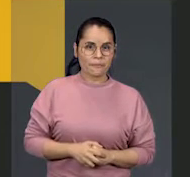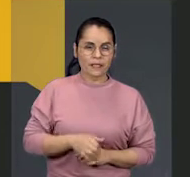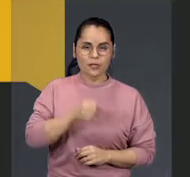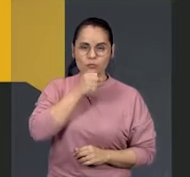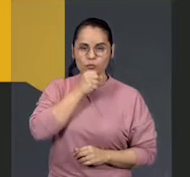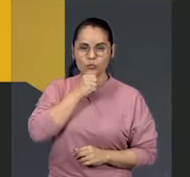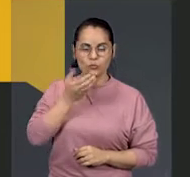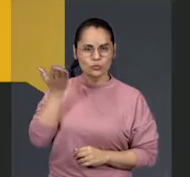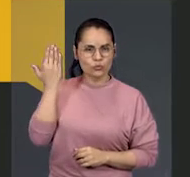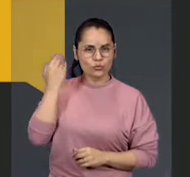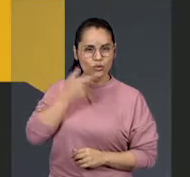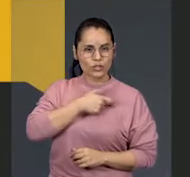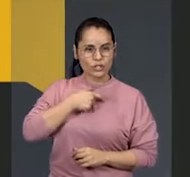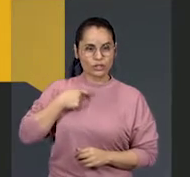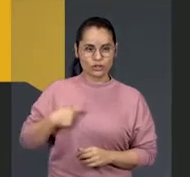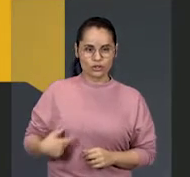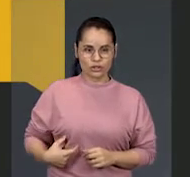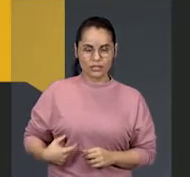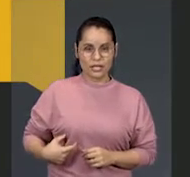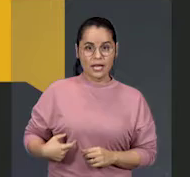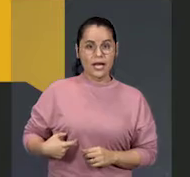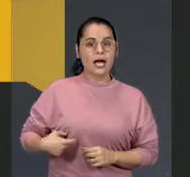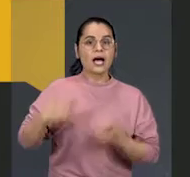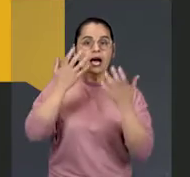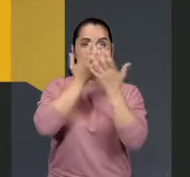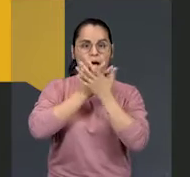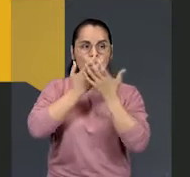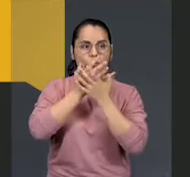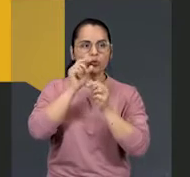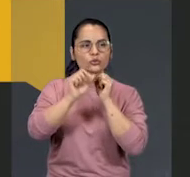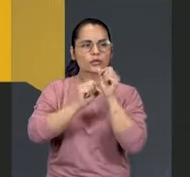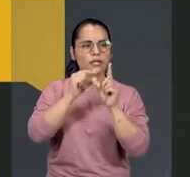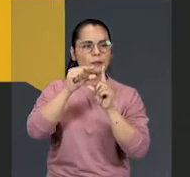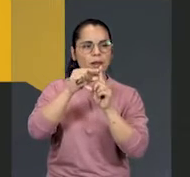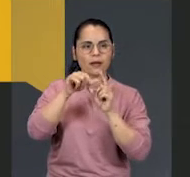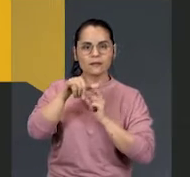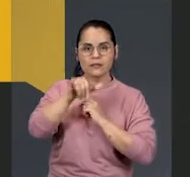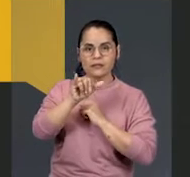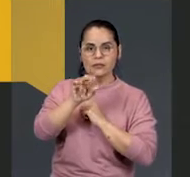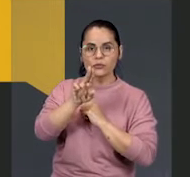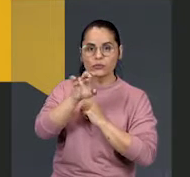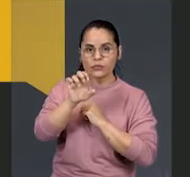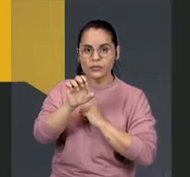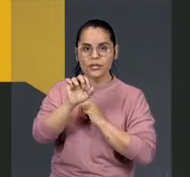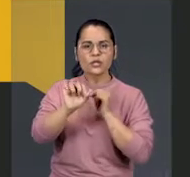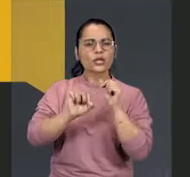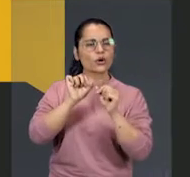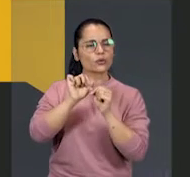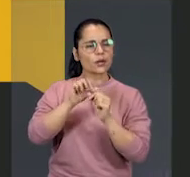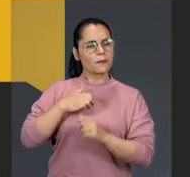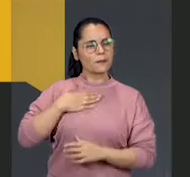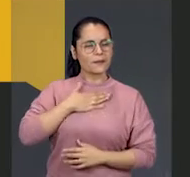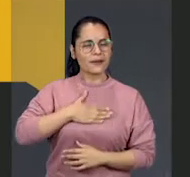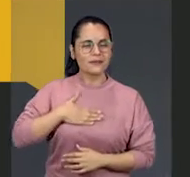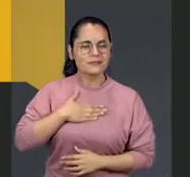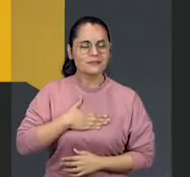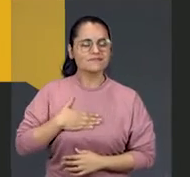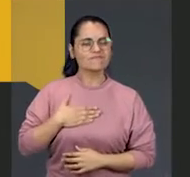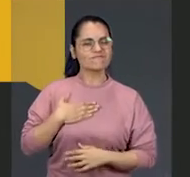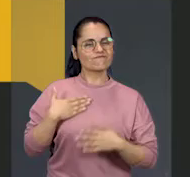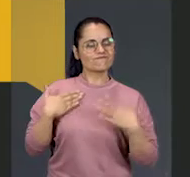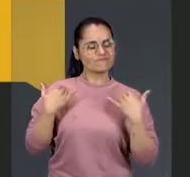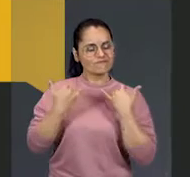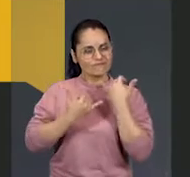China. A música vem da palavra ilui e significa prazer, diversão. Para